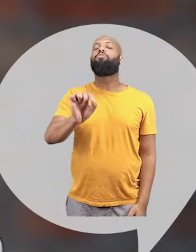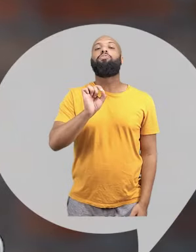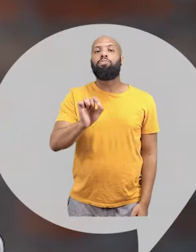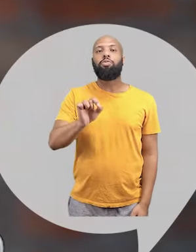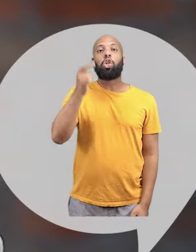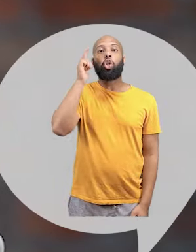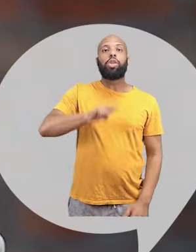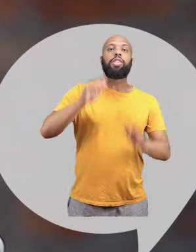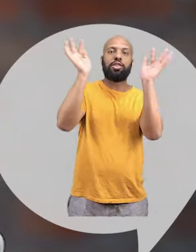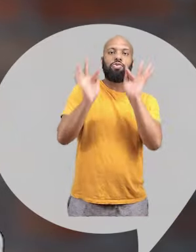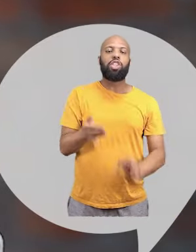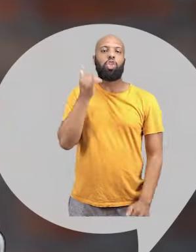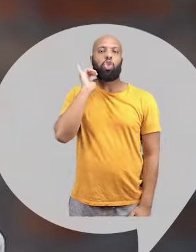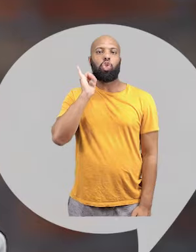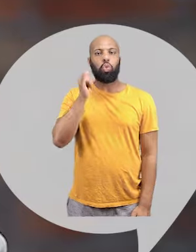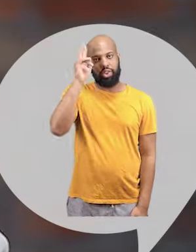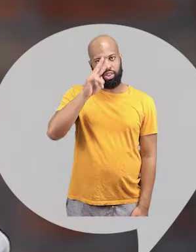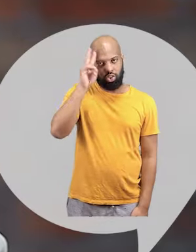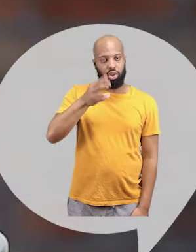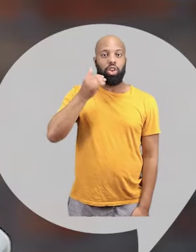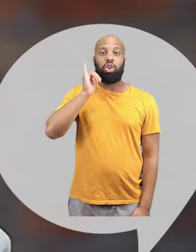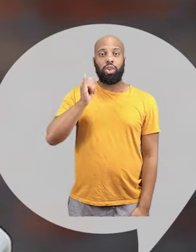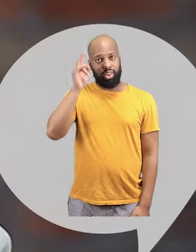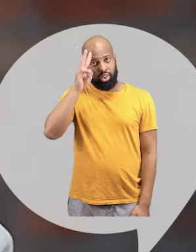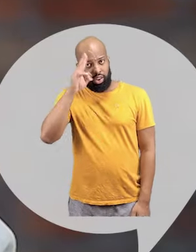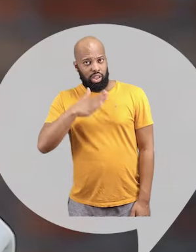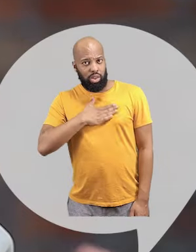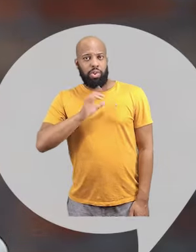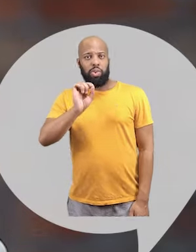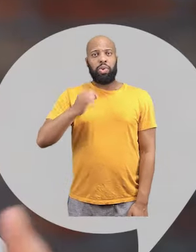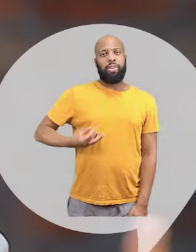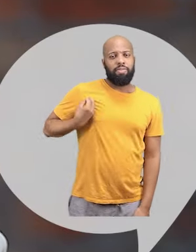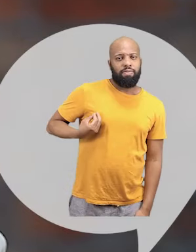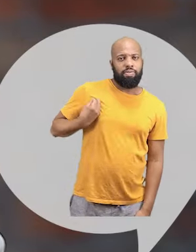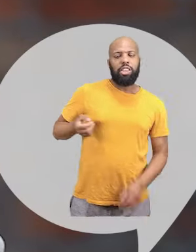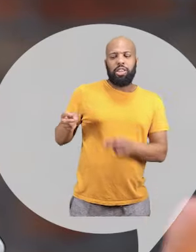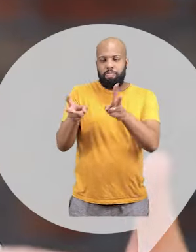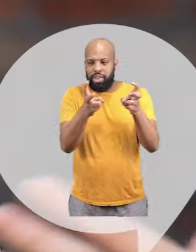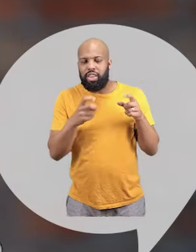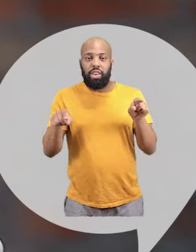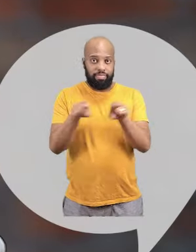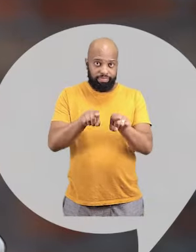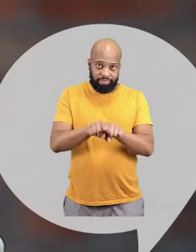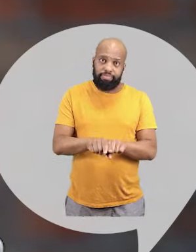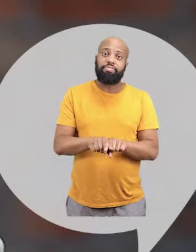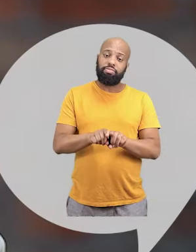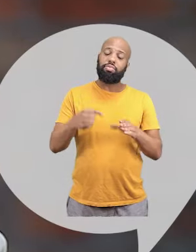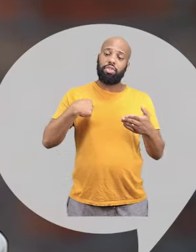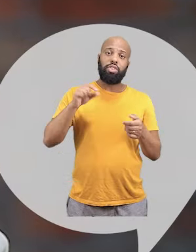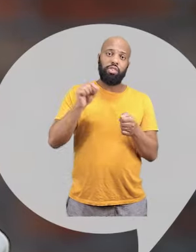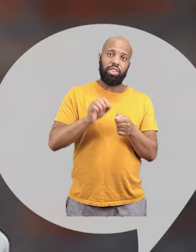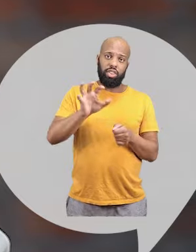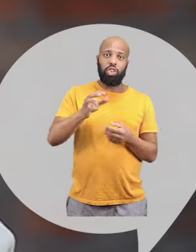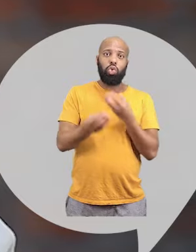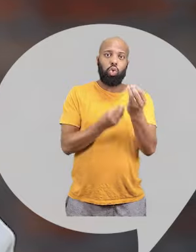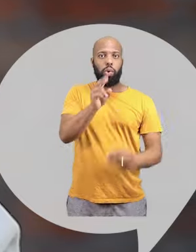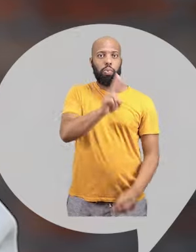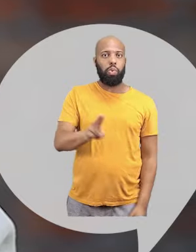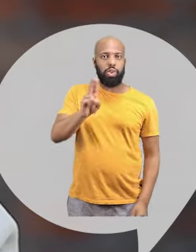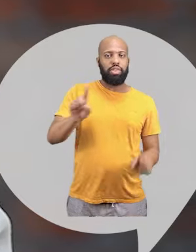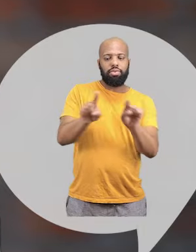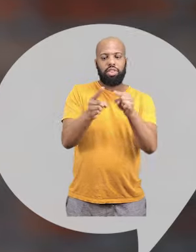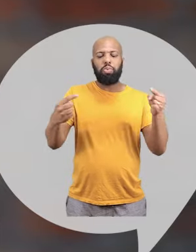isso ser feliz contando histórias e contar histórias minhas do que eu vi do que eu observo e